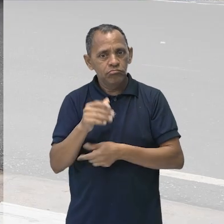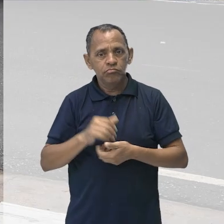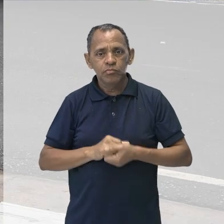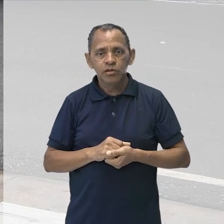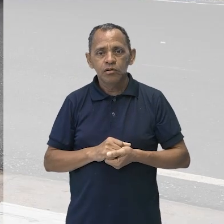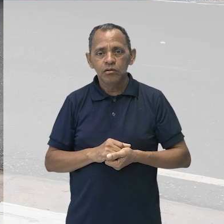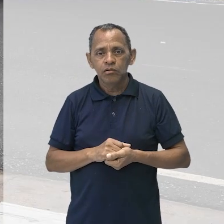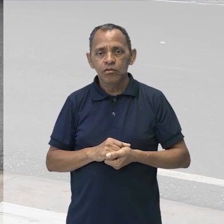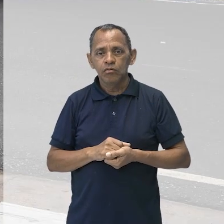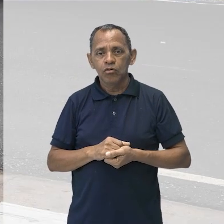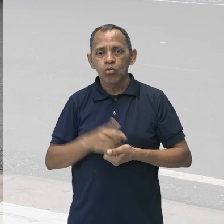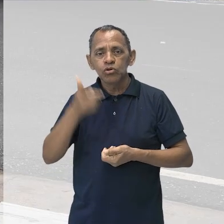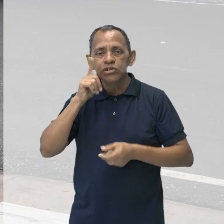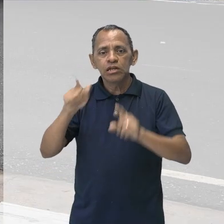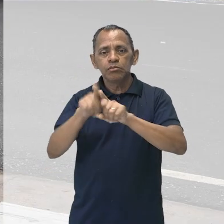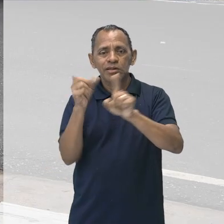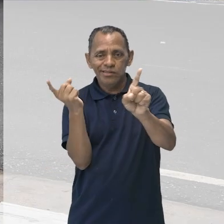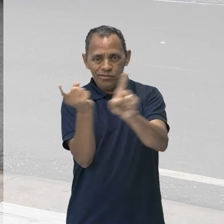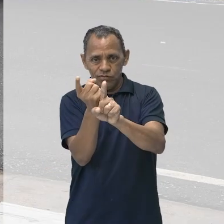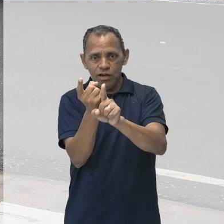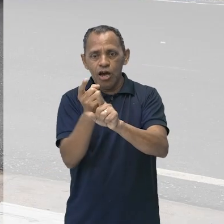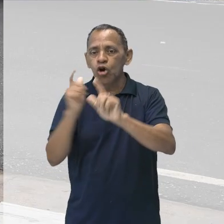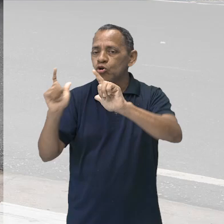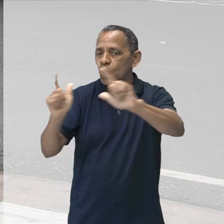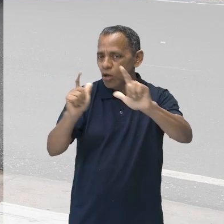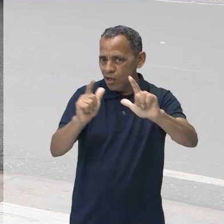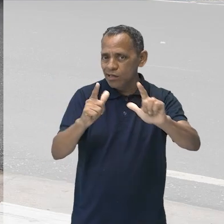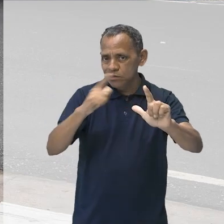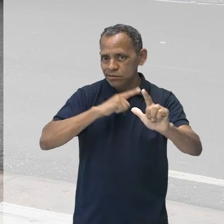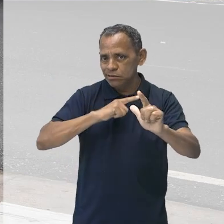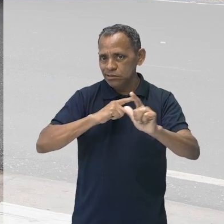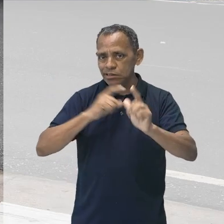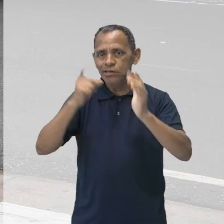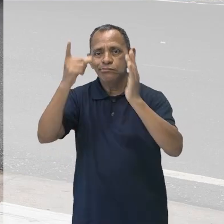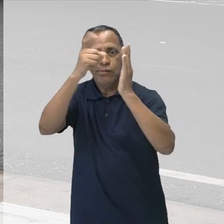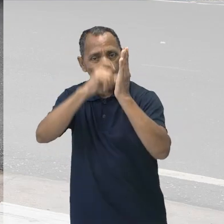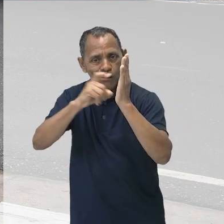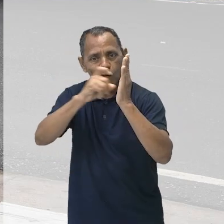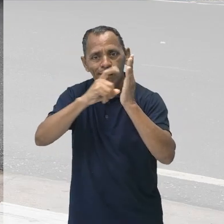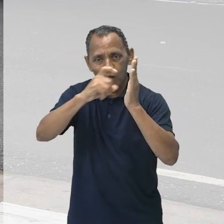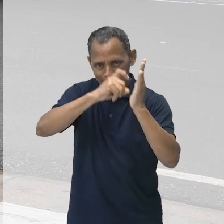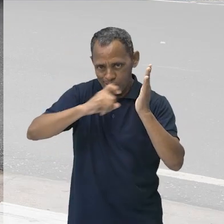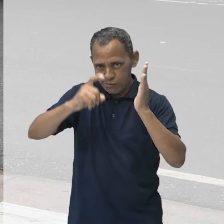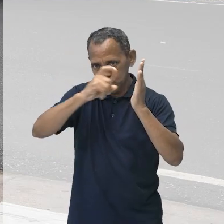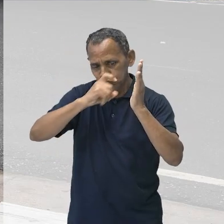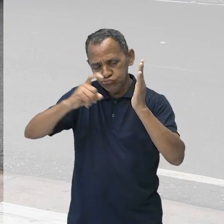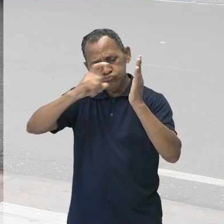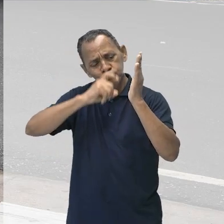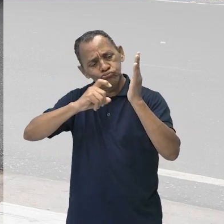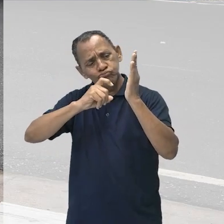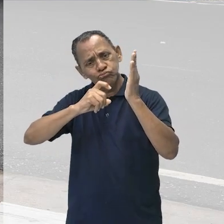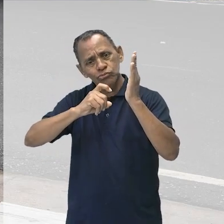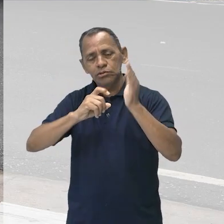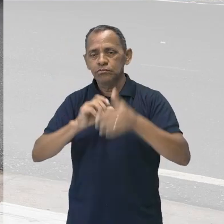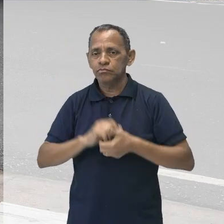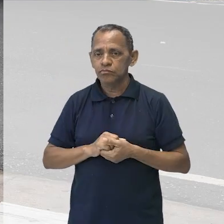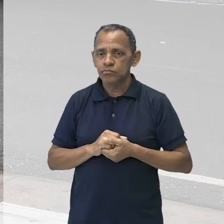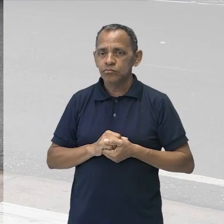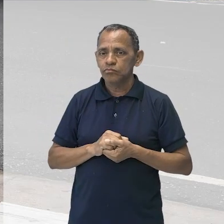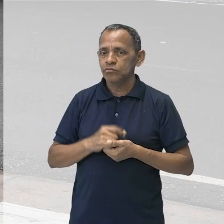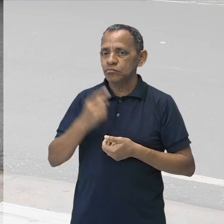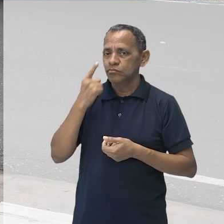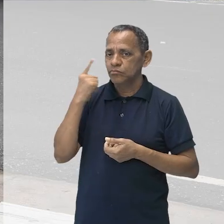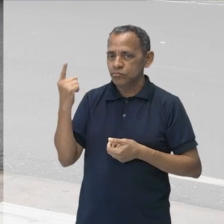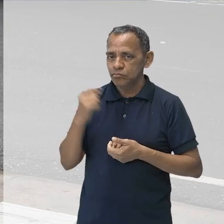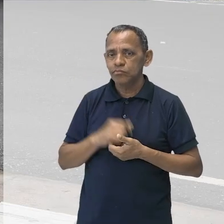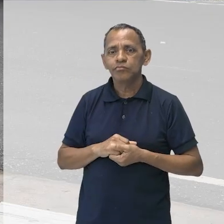vão identificar esses grafites. Então, vocês observem aí que são indígenas. Então, tem um